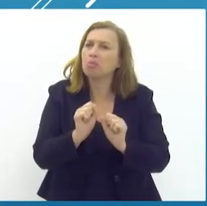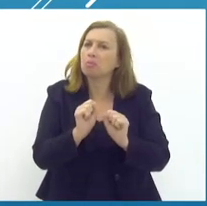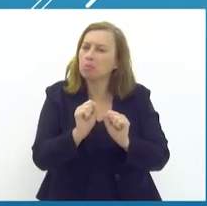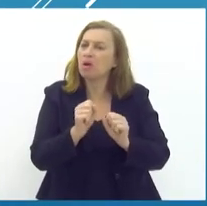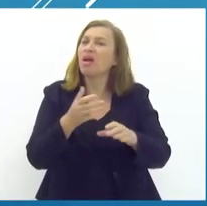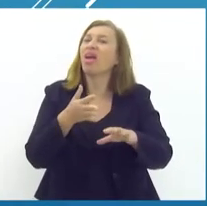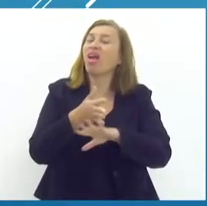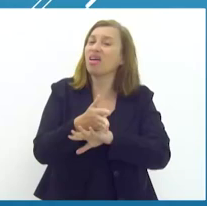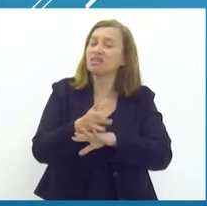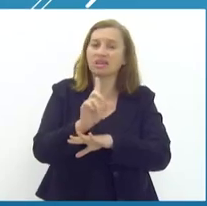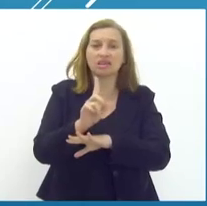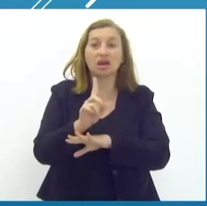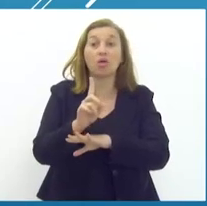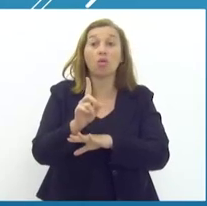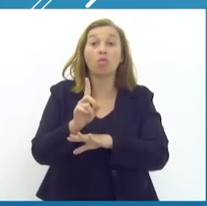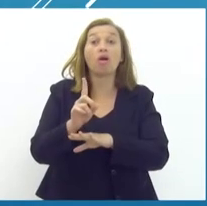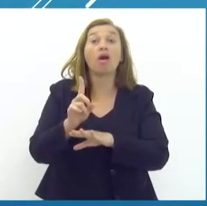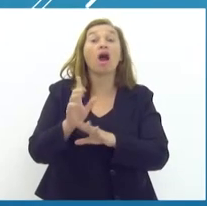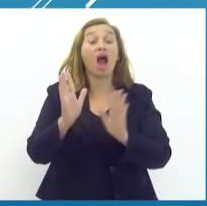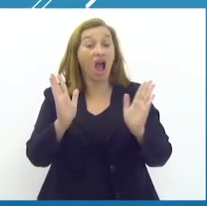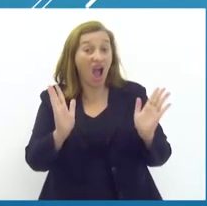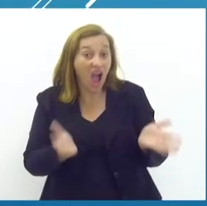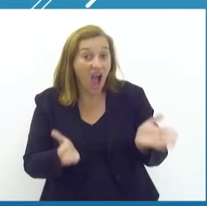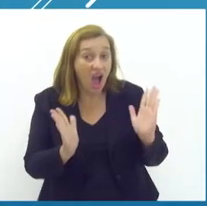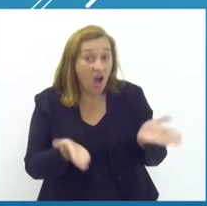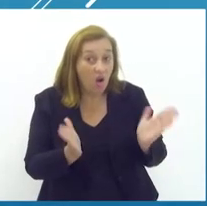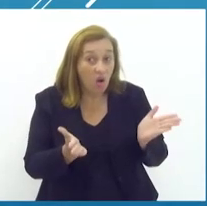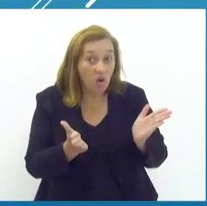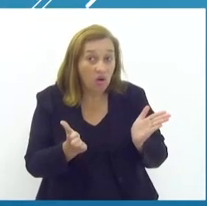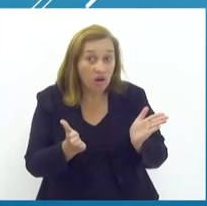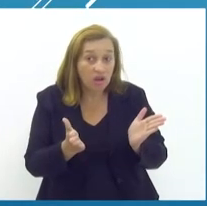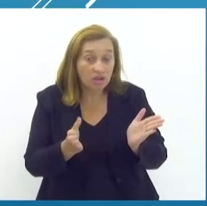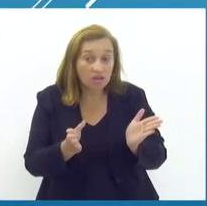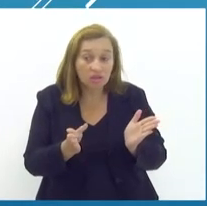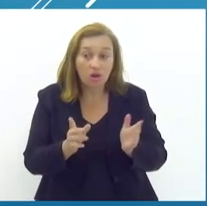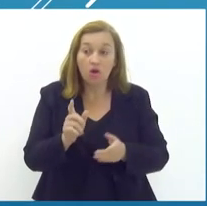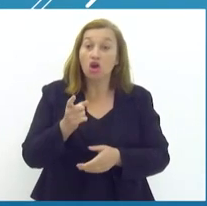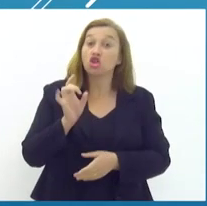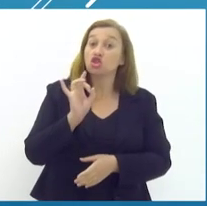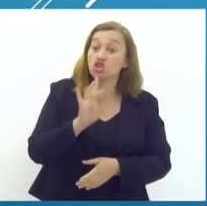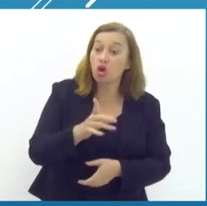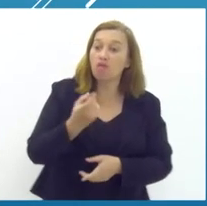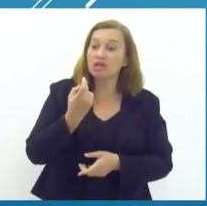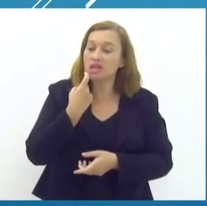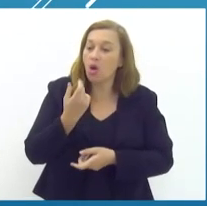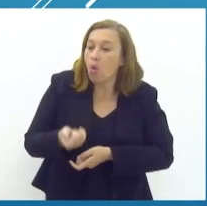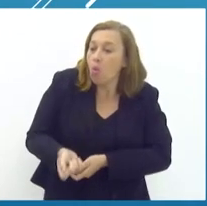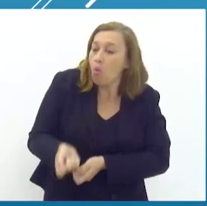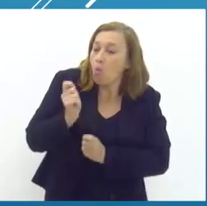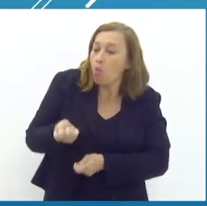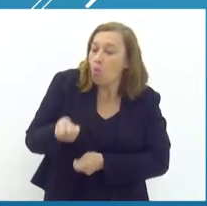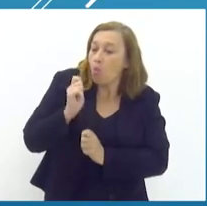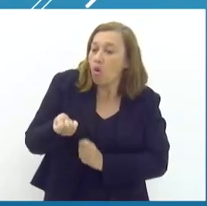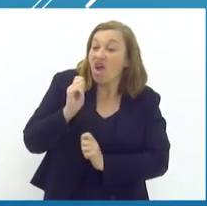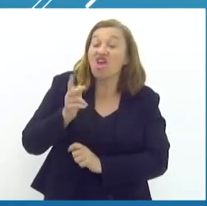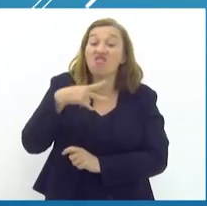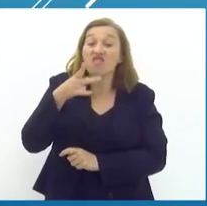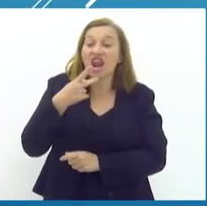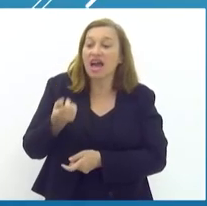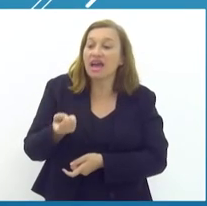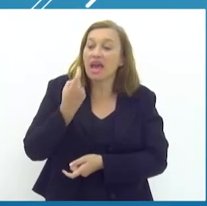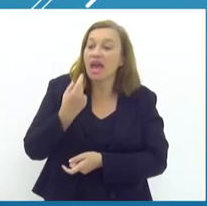entrava porque agora basta botar uma vara de pesca e dizer que é pesca